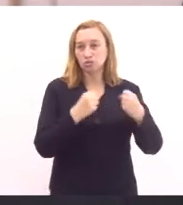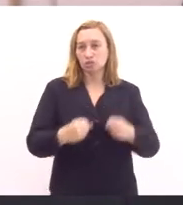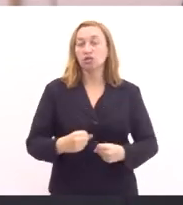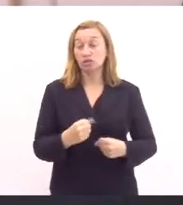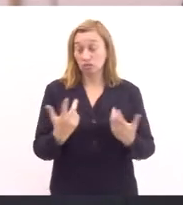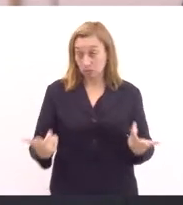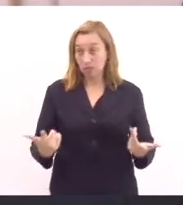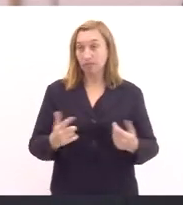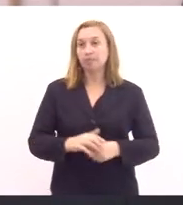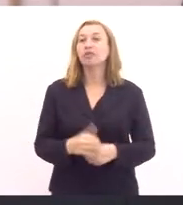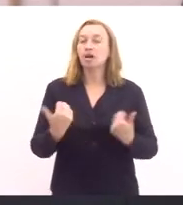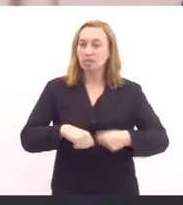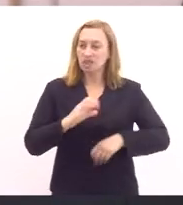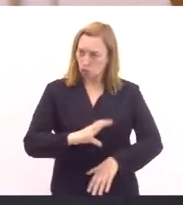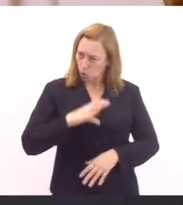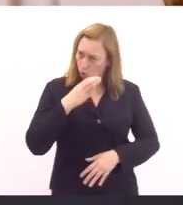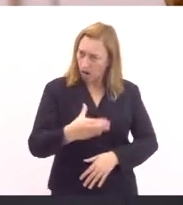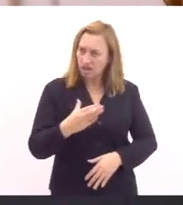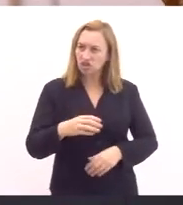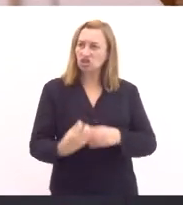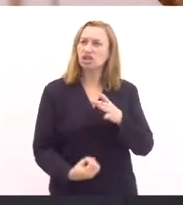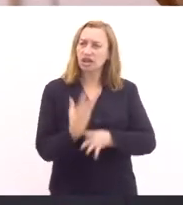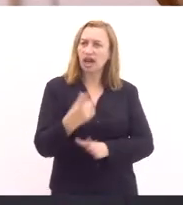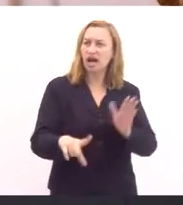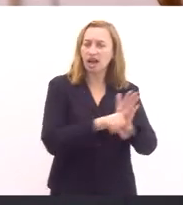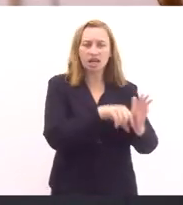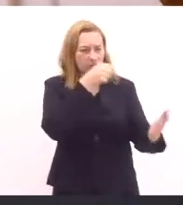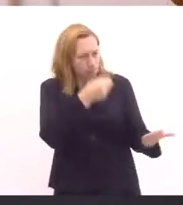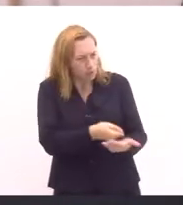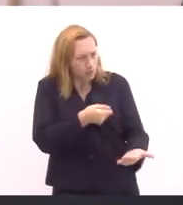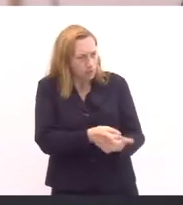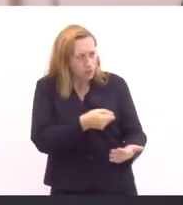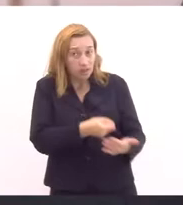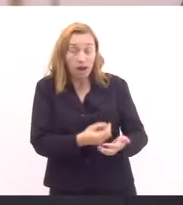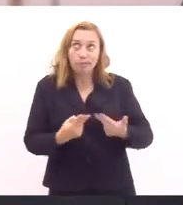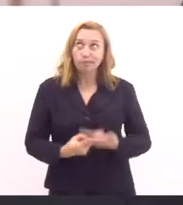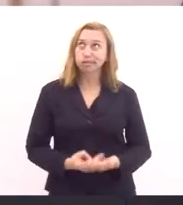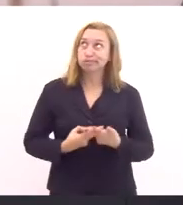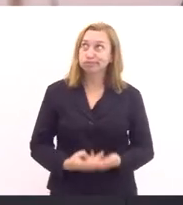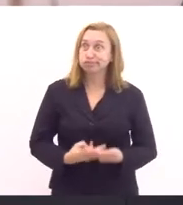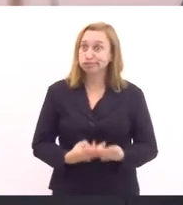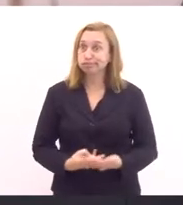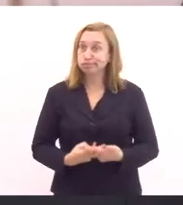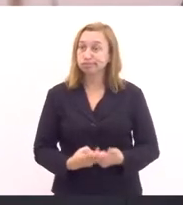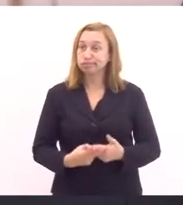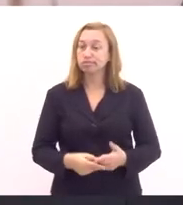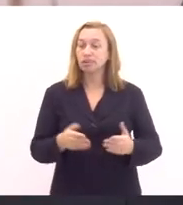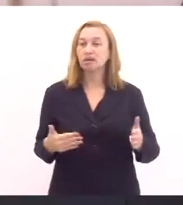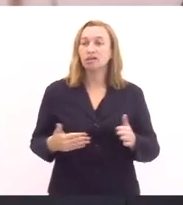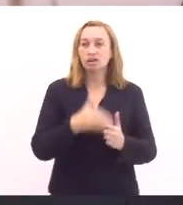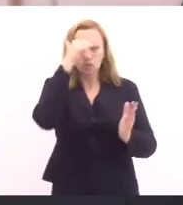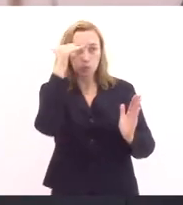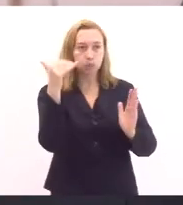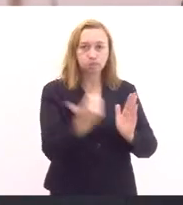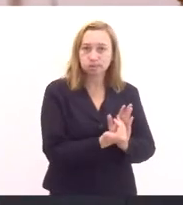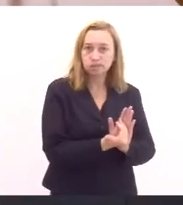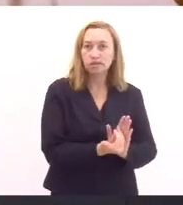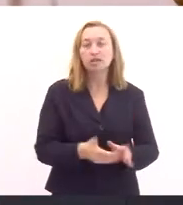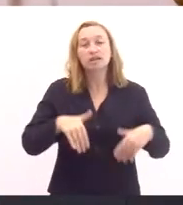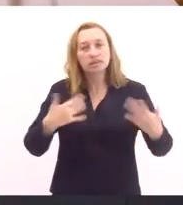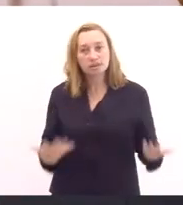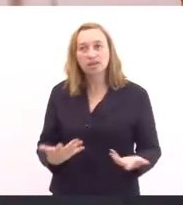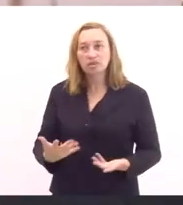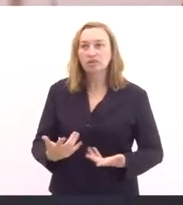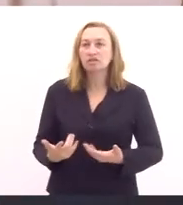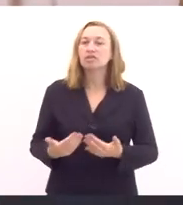a gente tem que ter coragem para fazer a lei para brigar e paciência até ela ser respeitada então